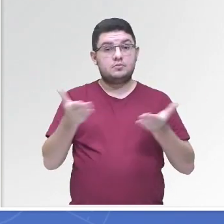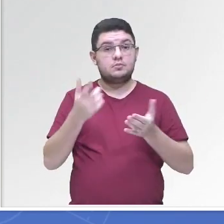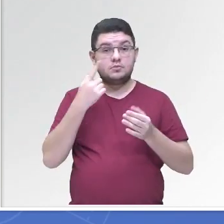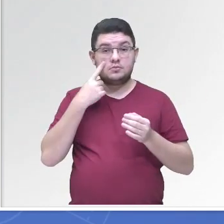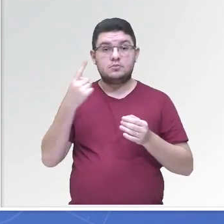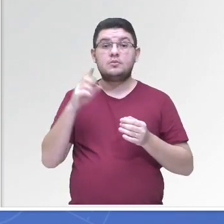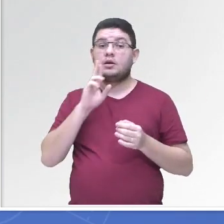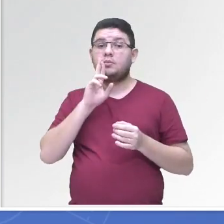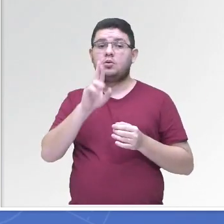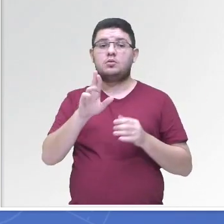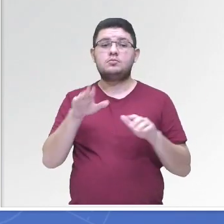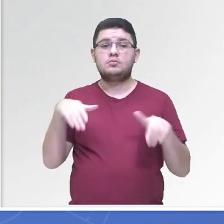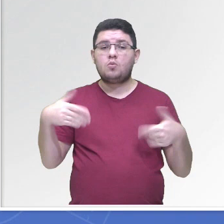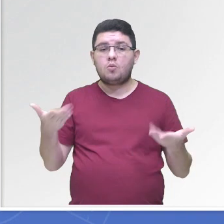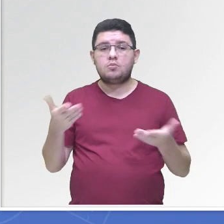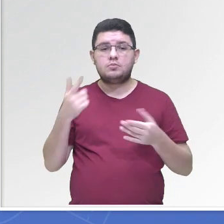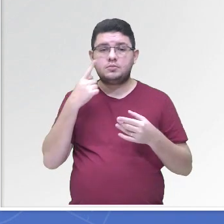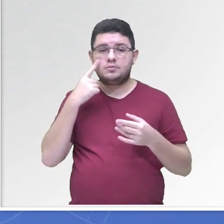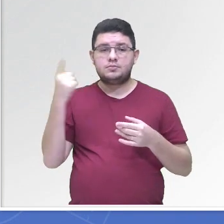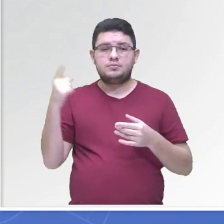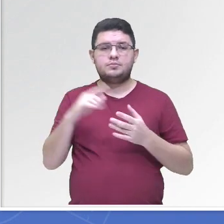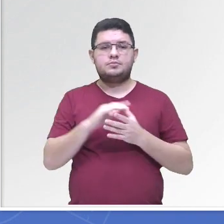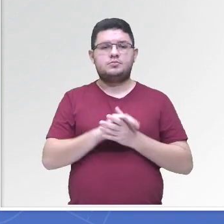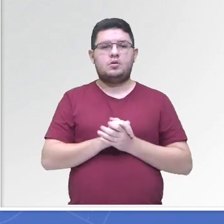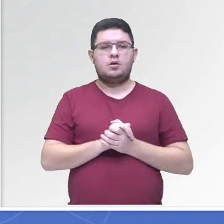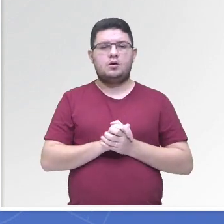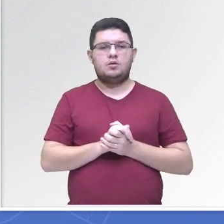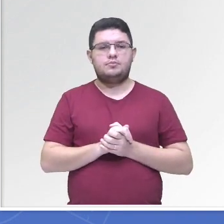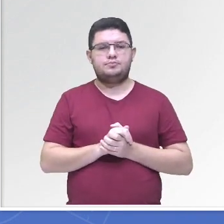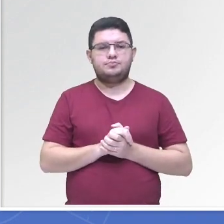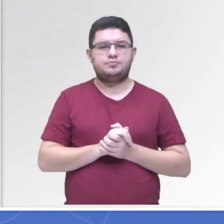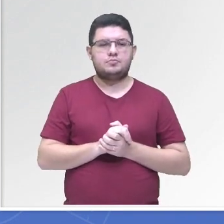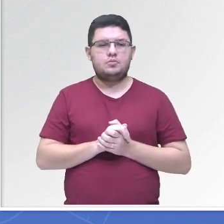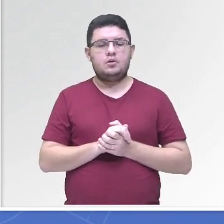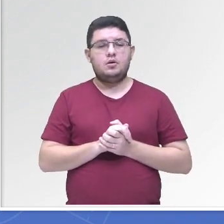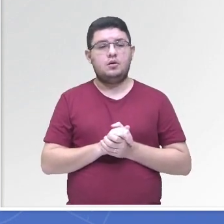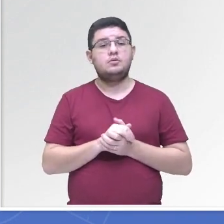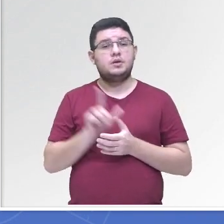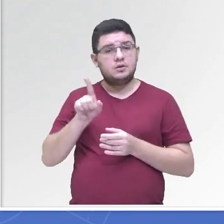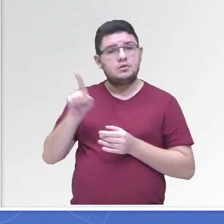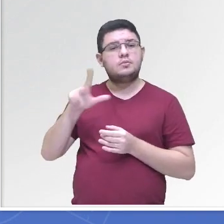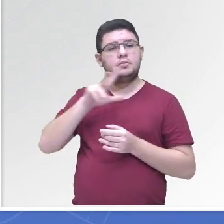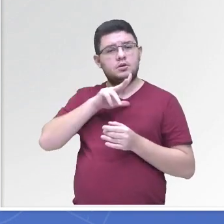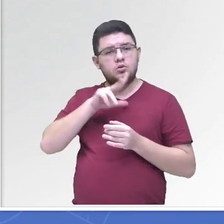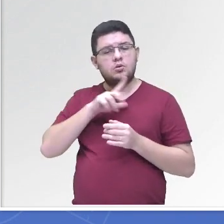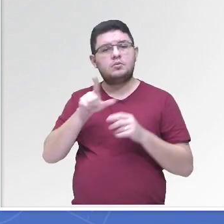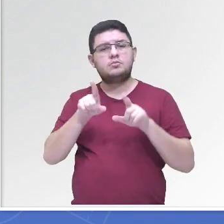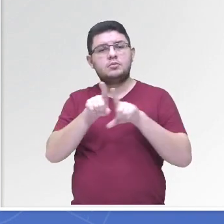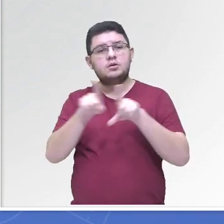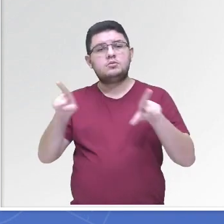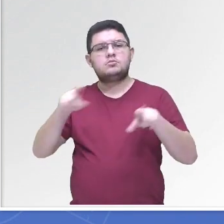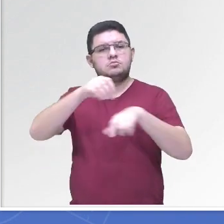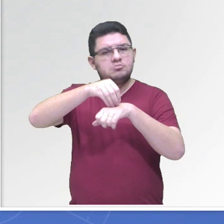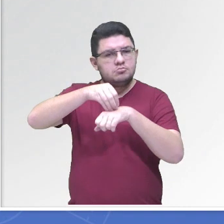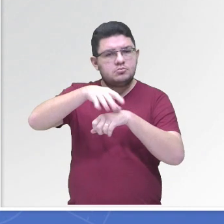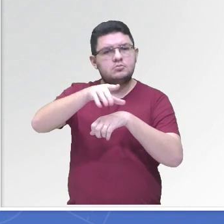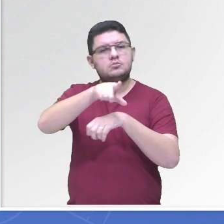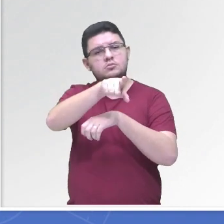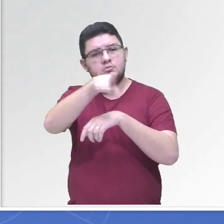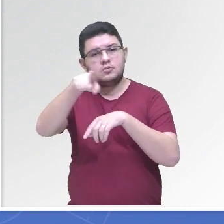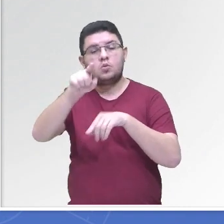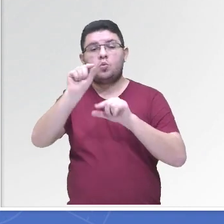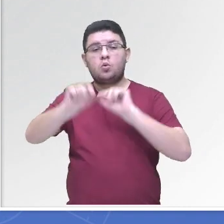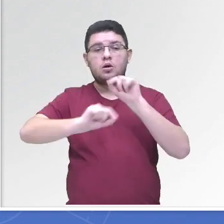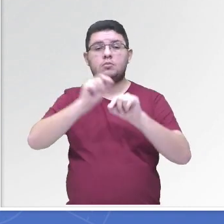respostas? Vamos lá, então, corrigir? Prestem atenção, como eu já falei, são questões pessoais. Eu vou dar aqui algumas sugestões do que vocês poderiam